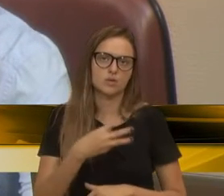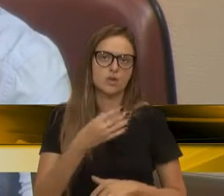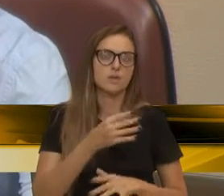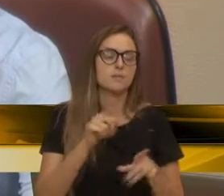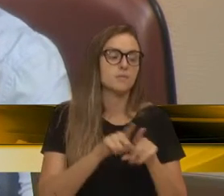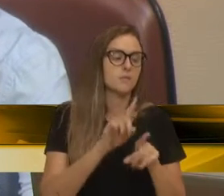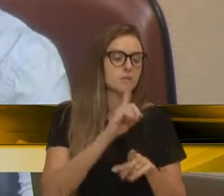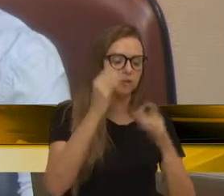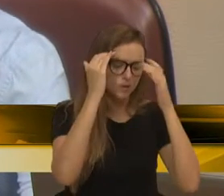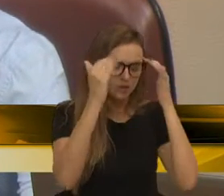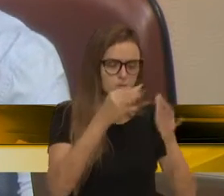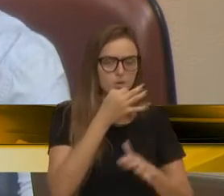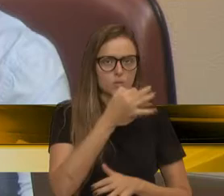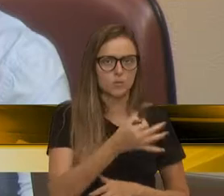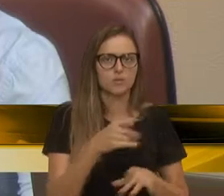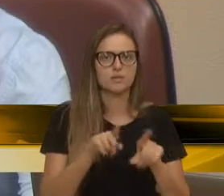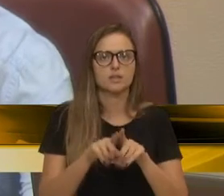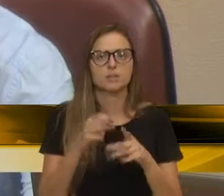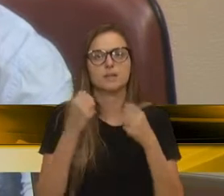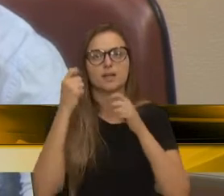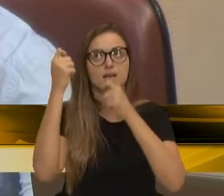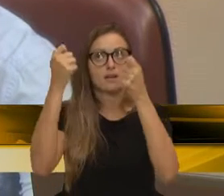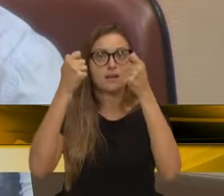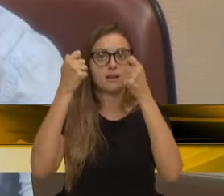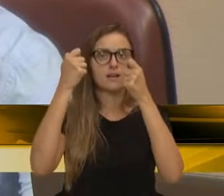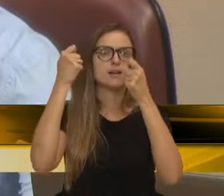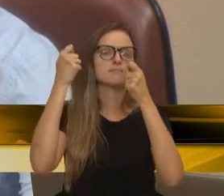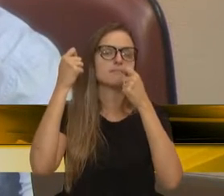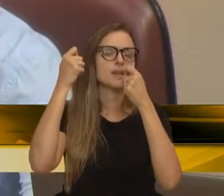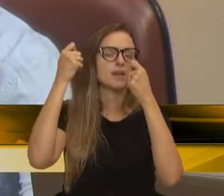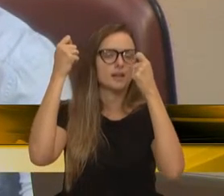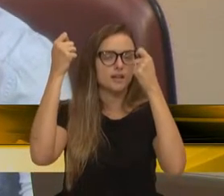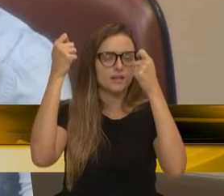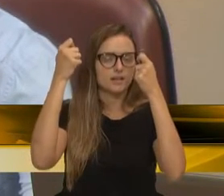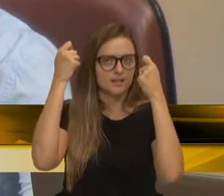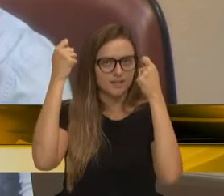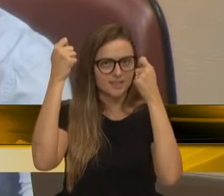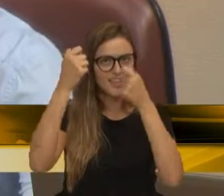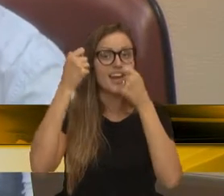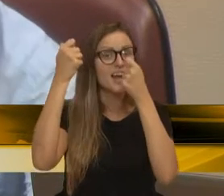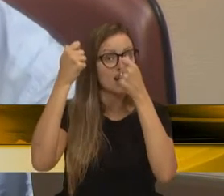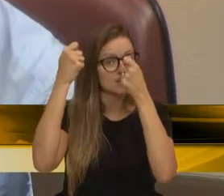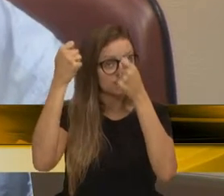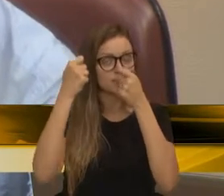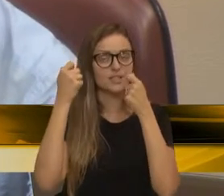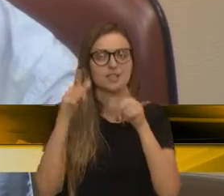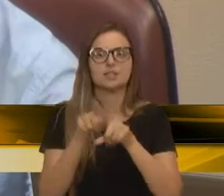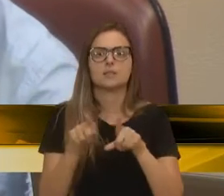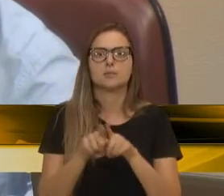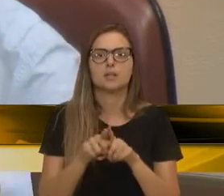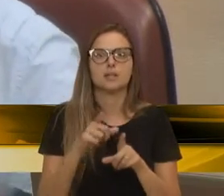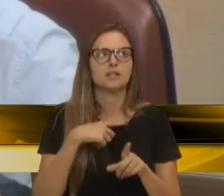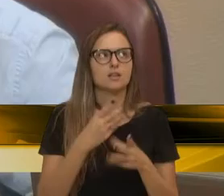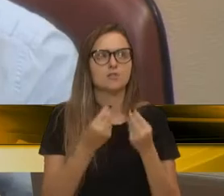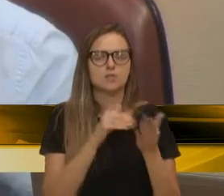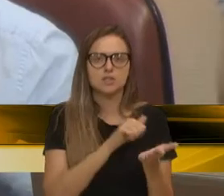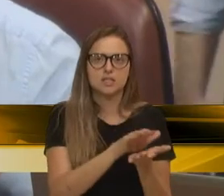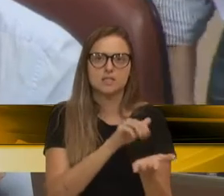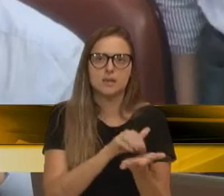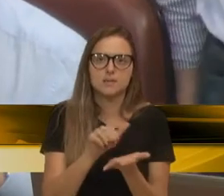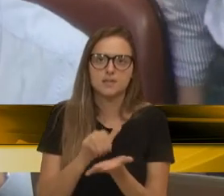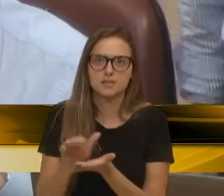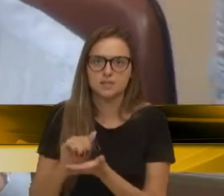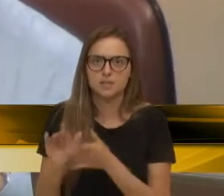greve no serviço de transporte e ao final dezenas de demissões de trabalhadores rodoviários no